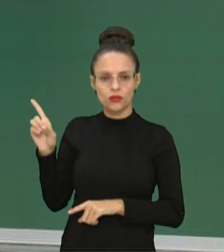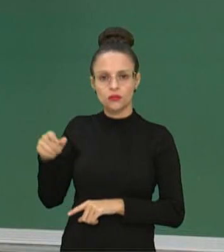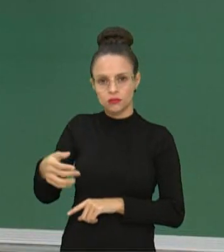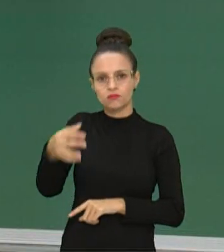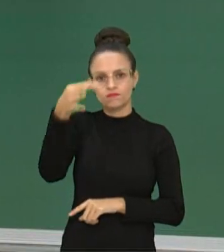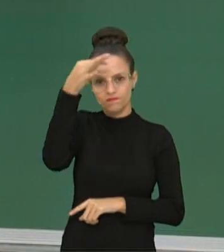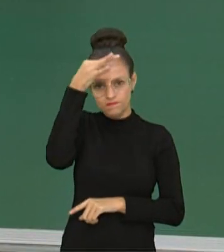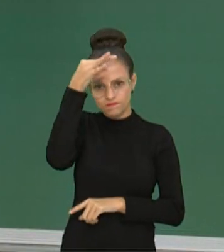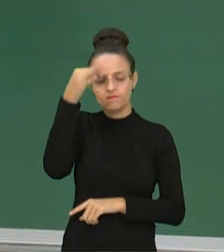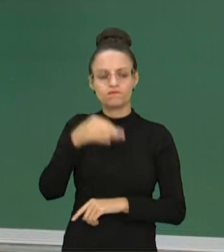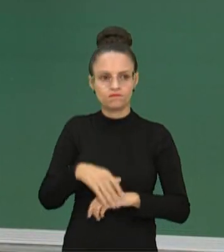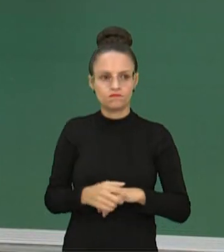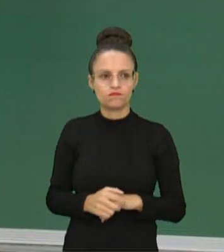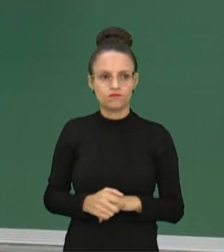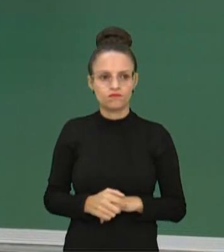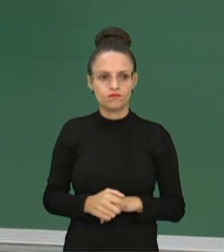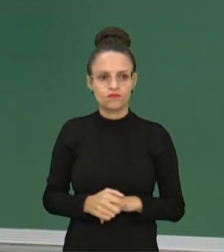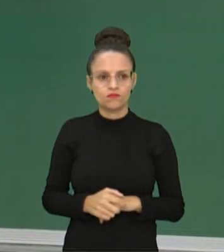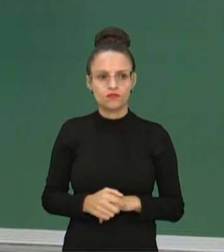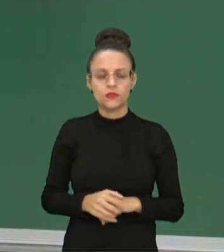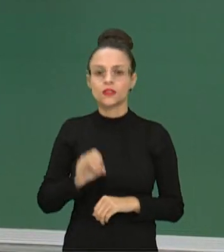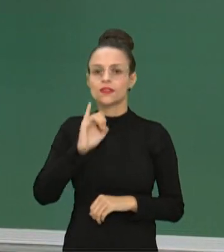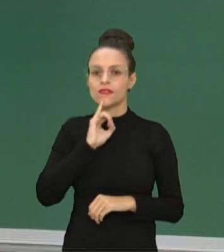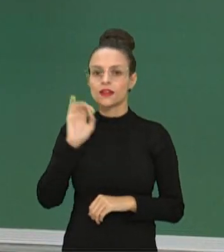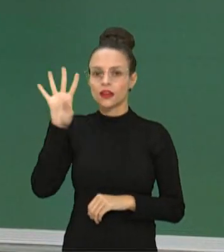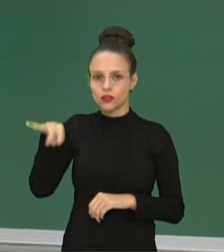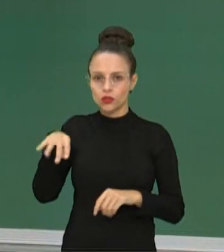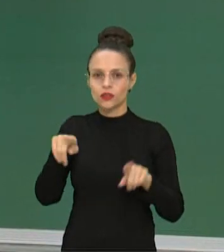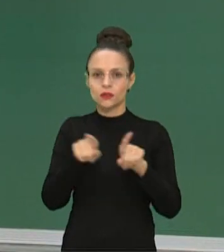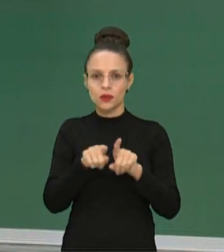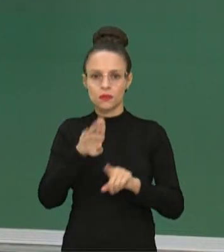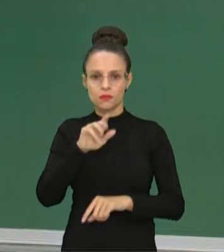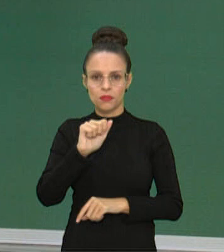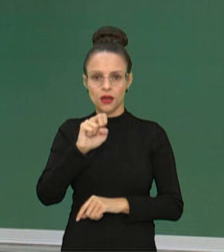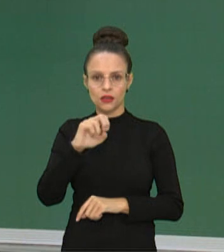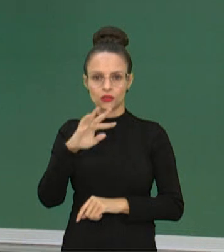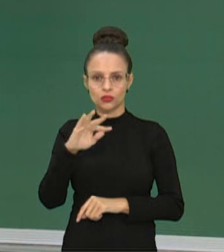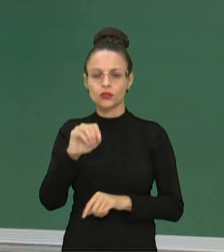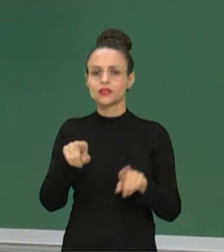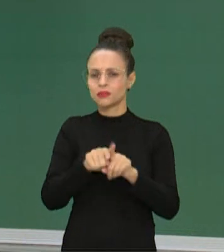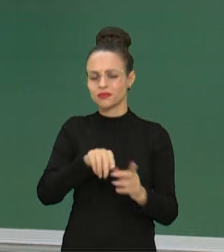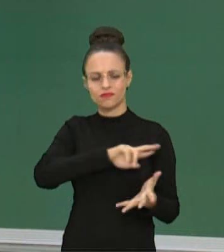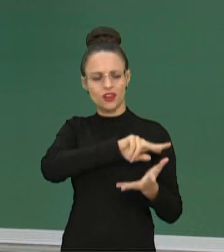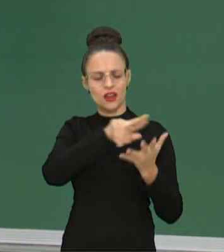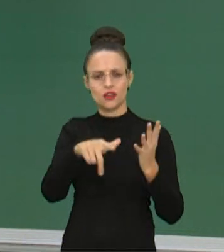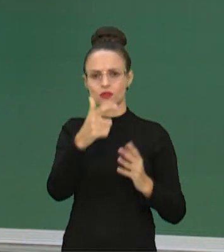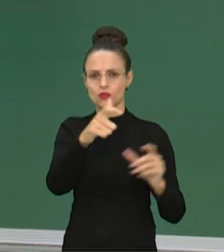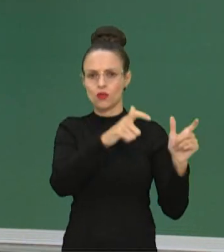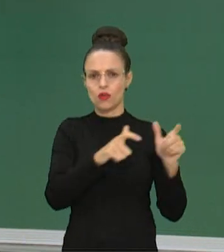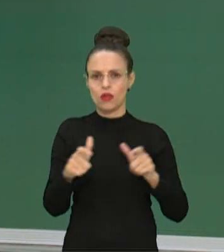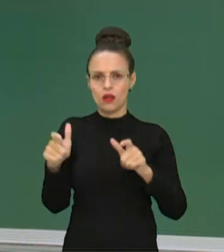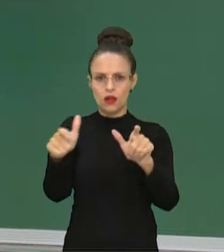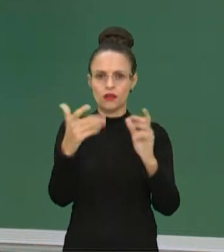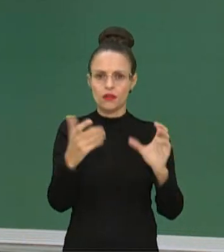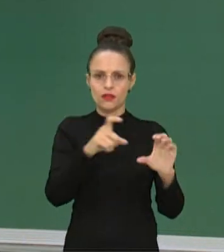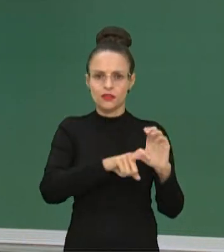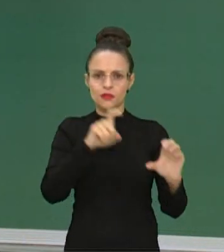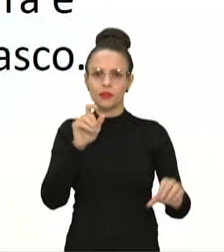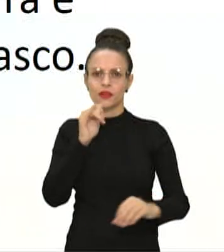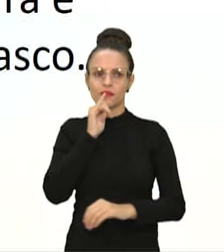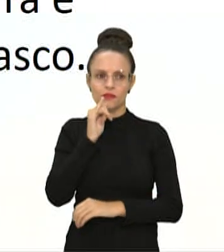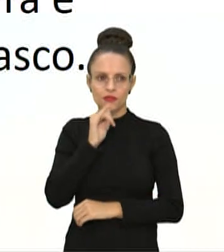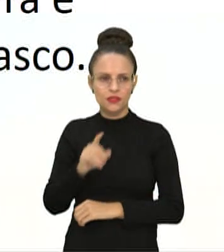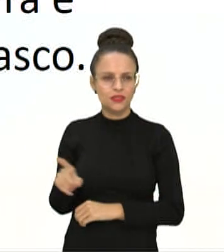cérebro isso. Falei da Catalunha e do País Basco, mas tem várias regiões que querem se separar, certo? Por